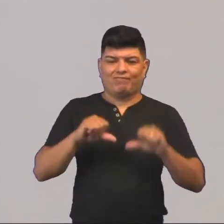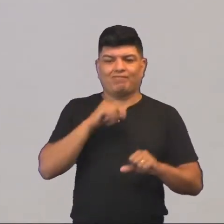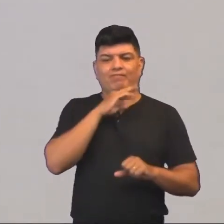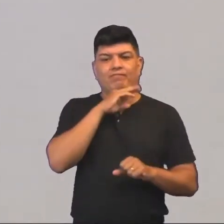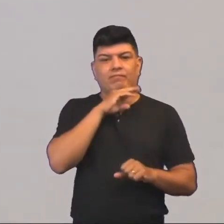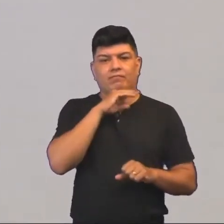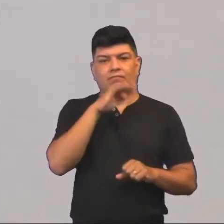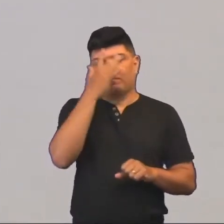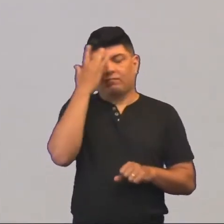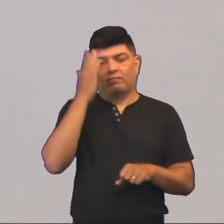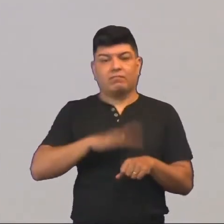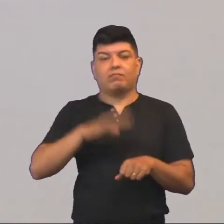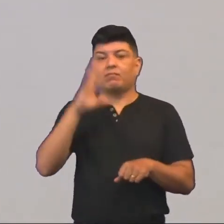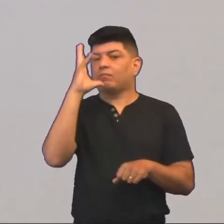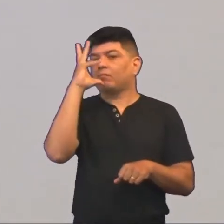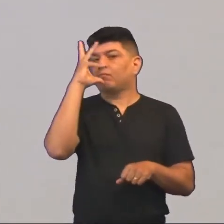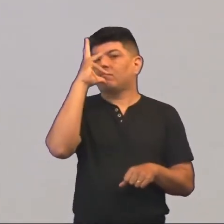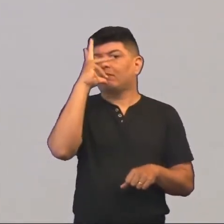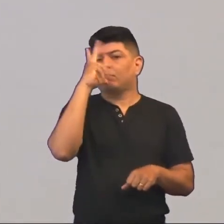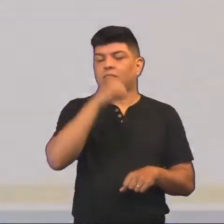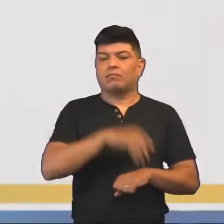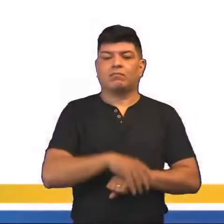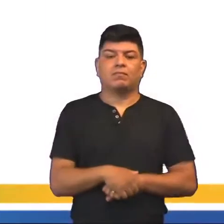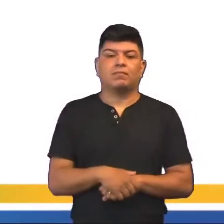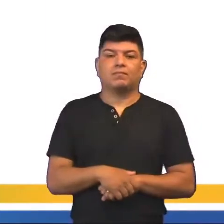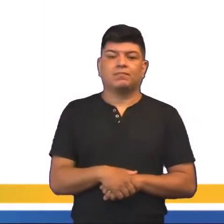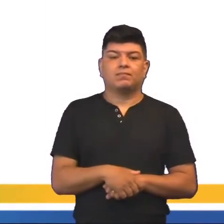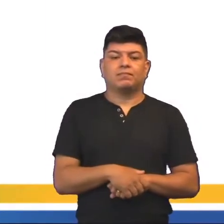negativa para que ele fique mais lento, mais devagar.